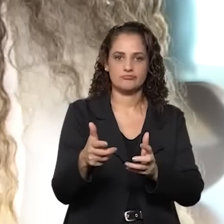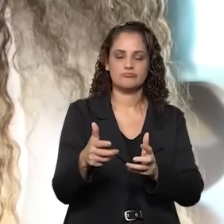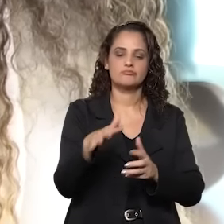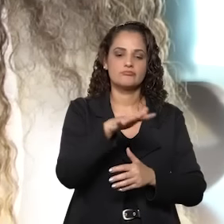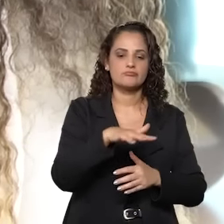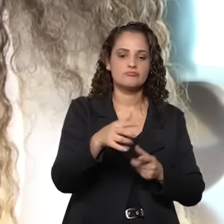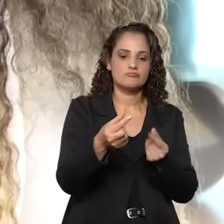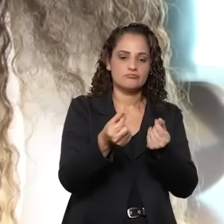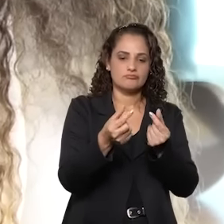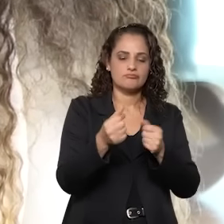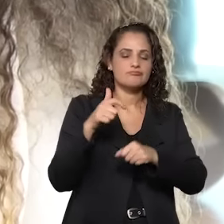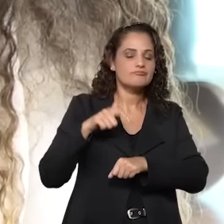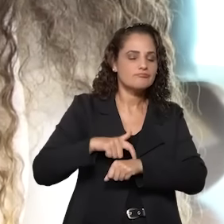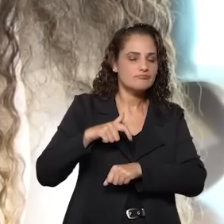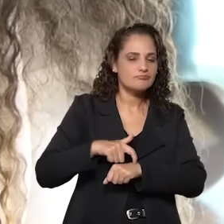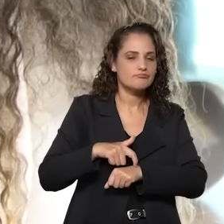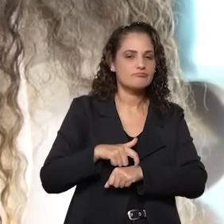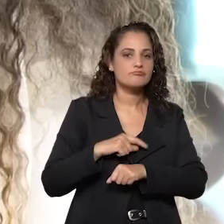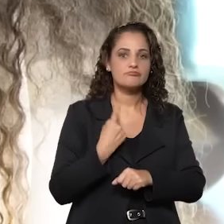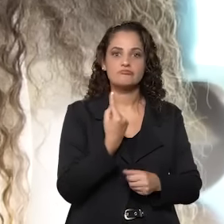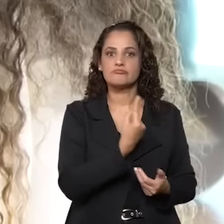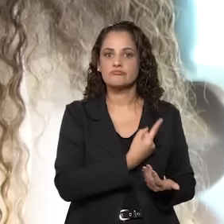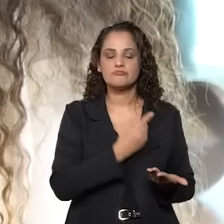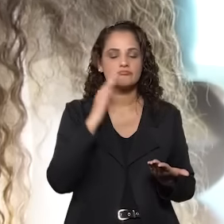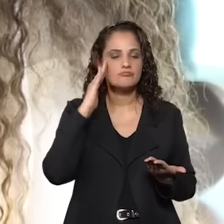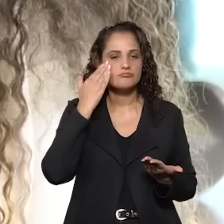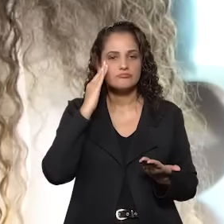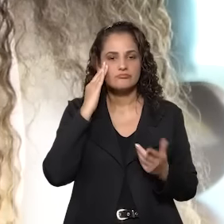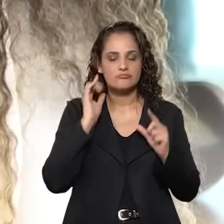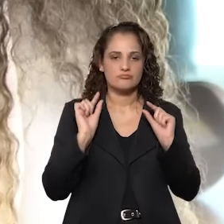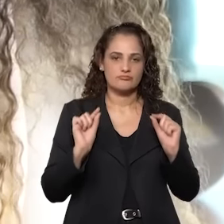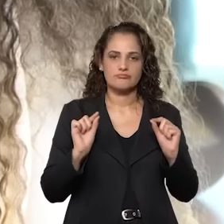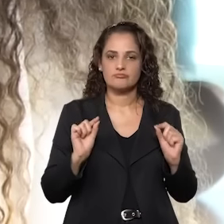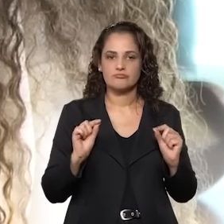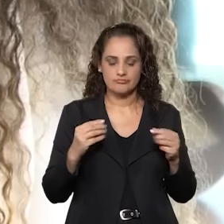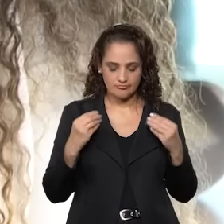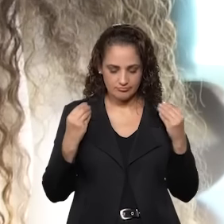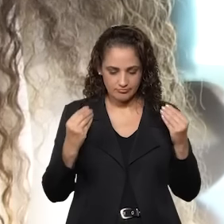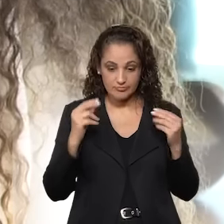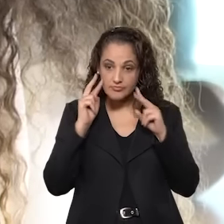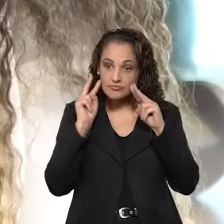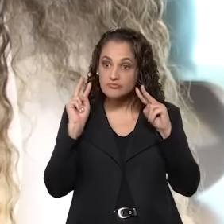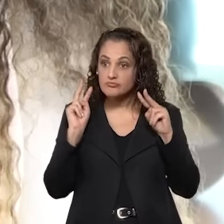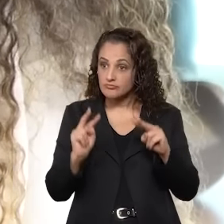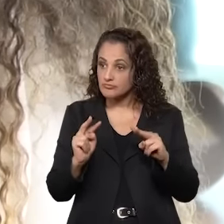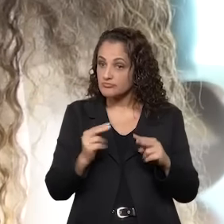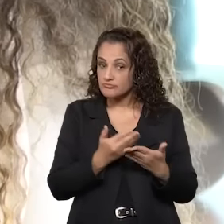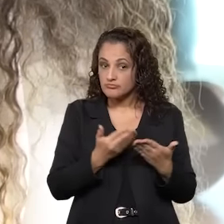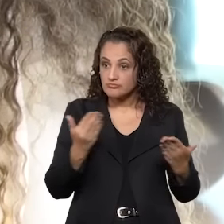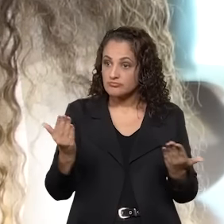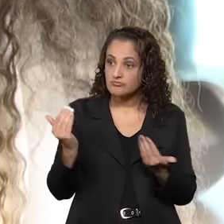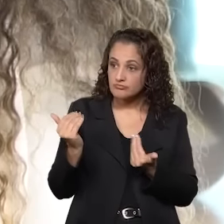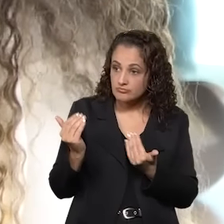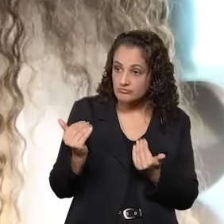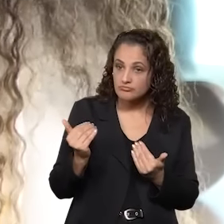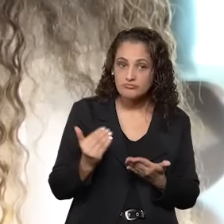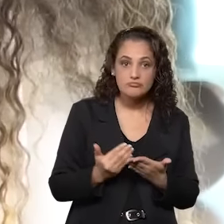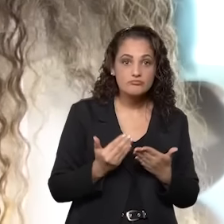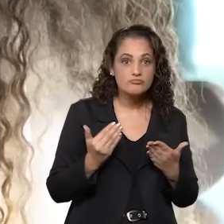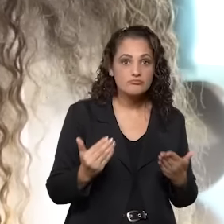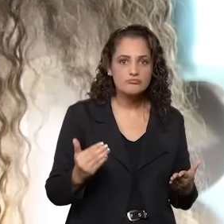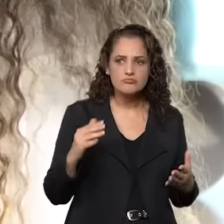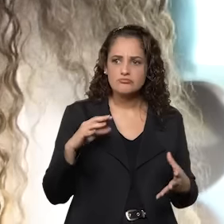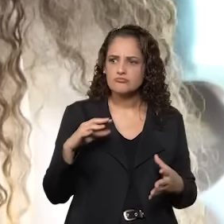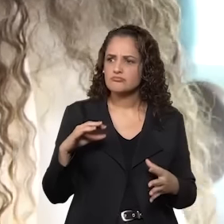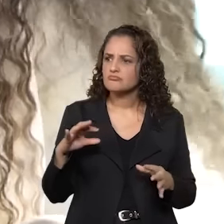naquele momento a gente entendeu que não assim quando eu vi aquela moçada né aquela molecada formada